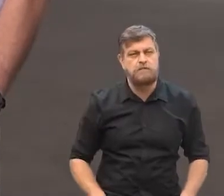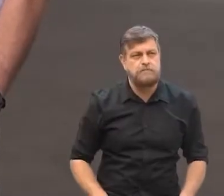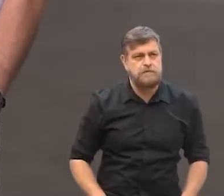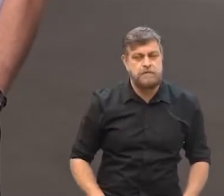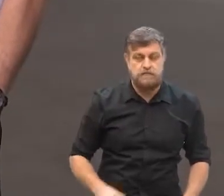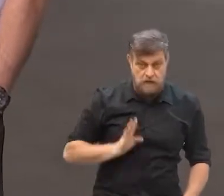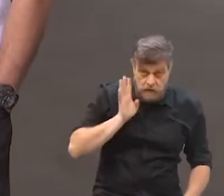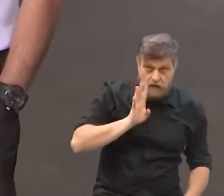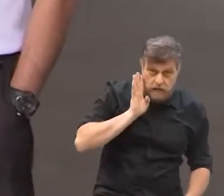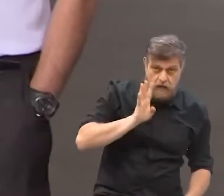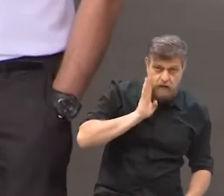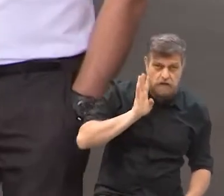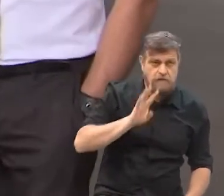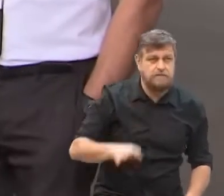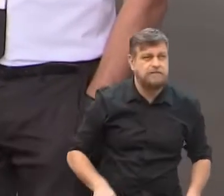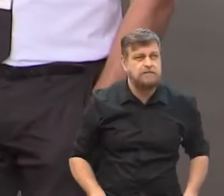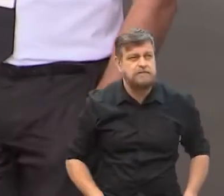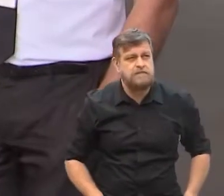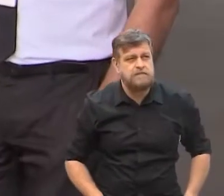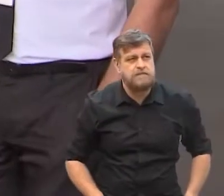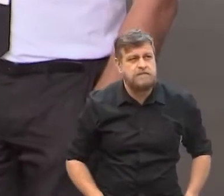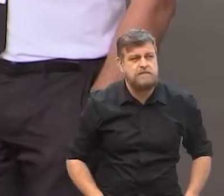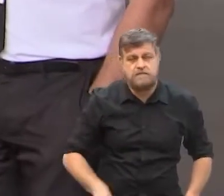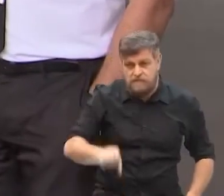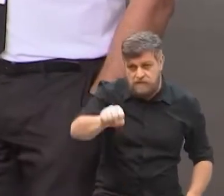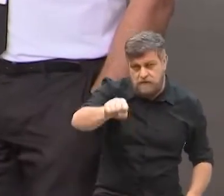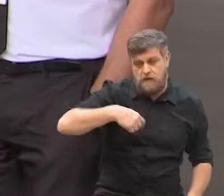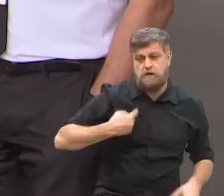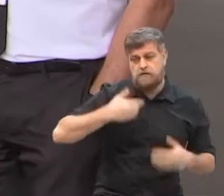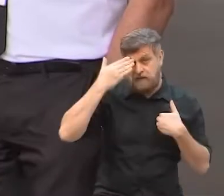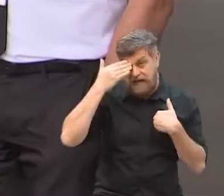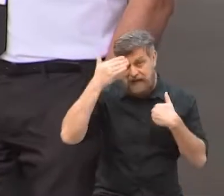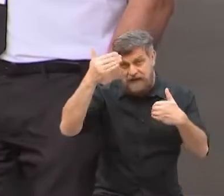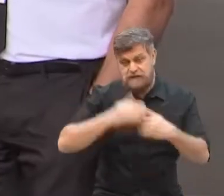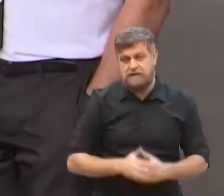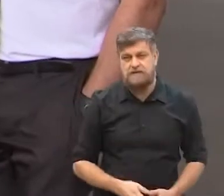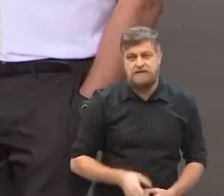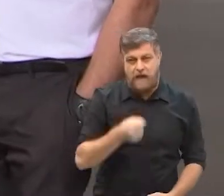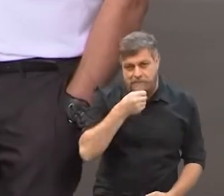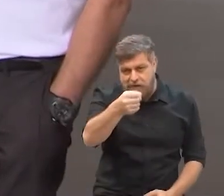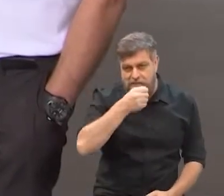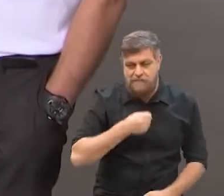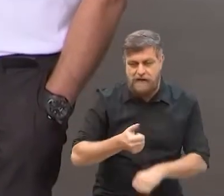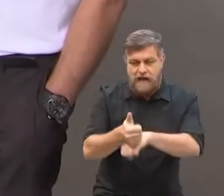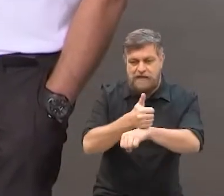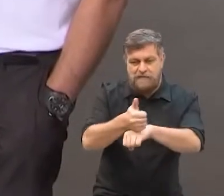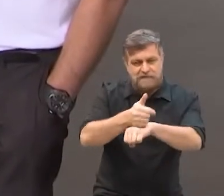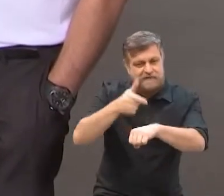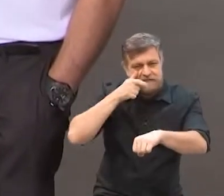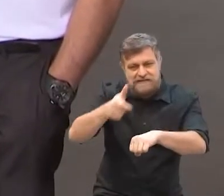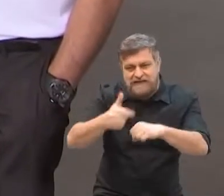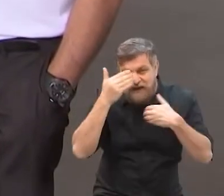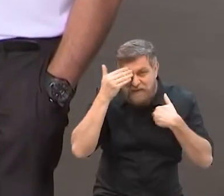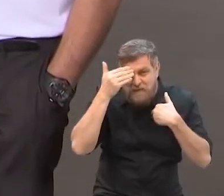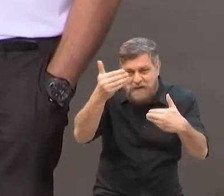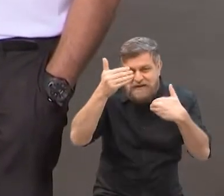bom, que legal, cara. Que bacana. É isso aí, Reginaldo. A gente agradece aqui a sua participação no quadro Se Liga na Profissão. Muito